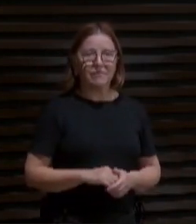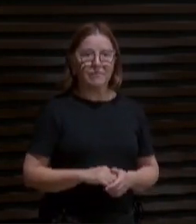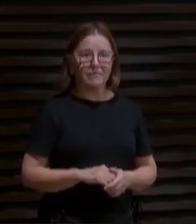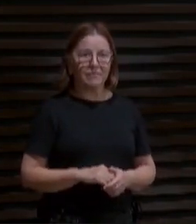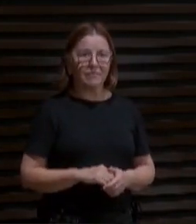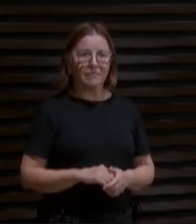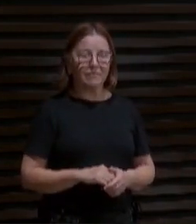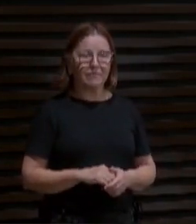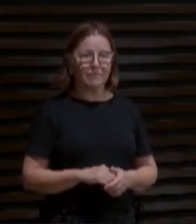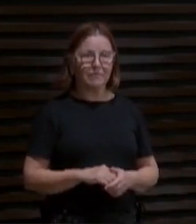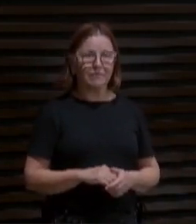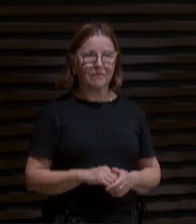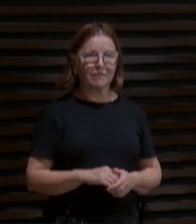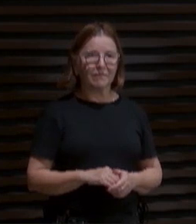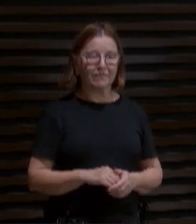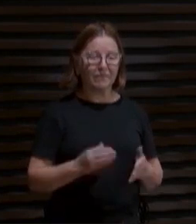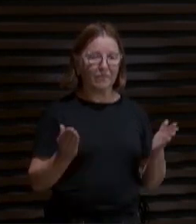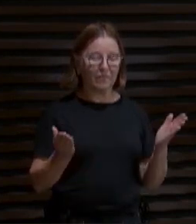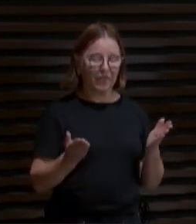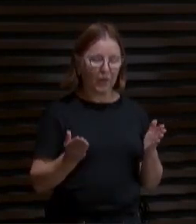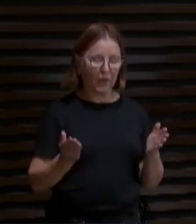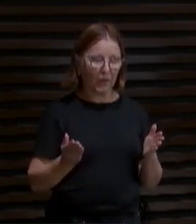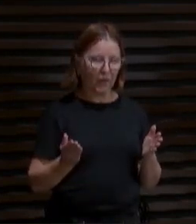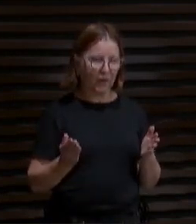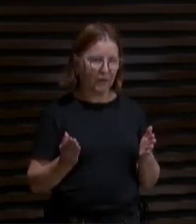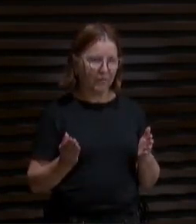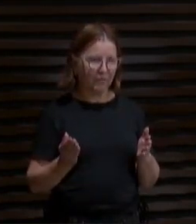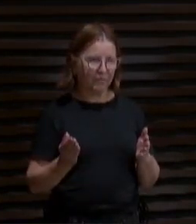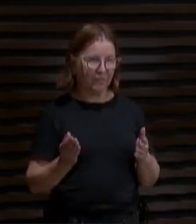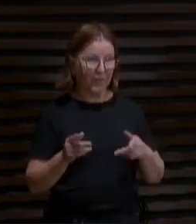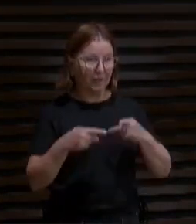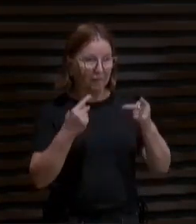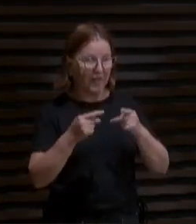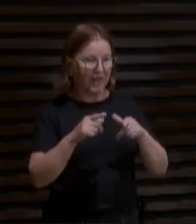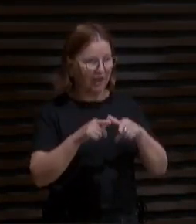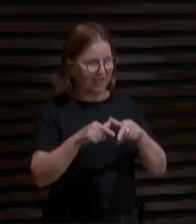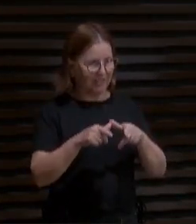Falado de Moabe, vamos aqui agora para Israel.